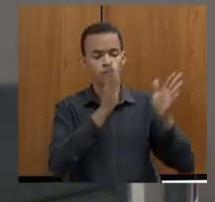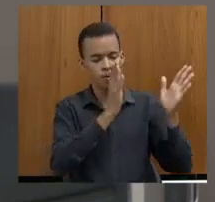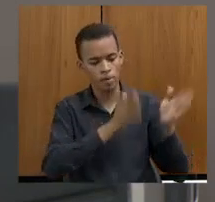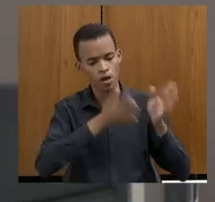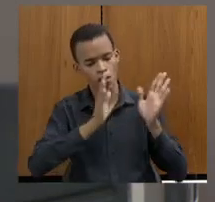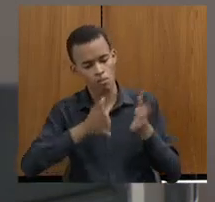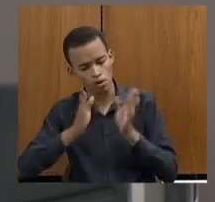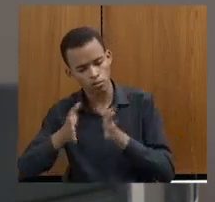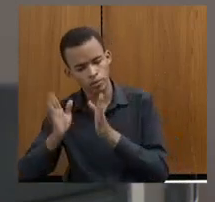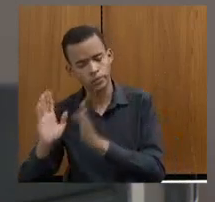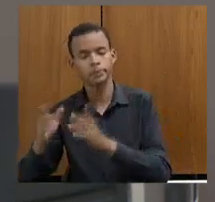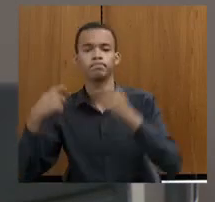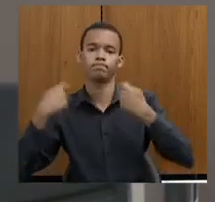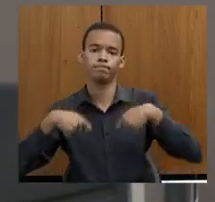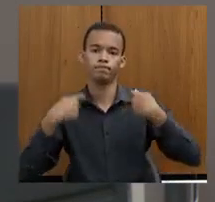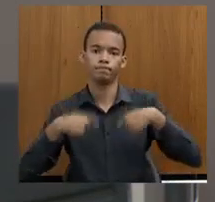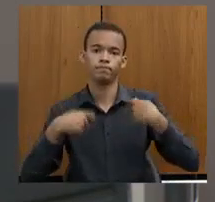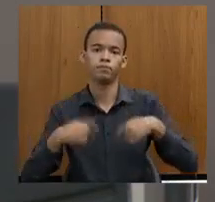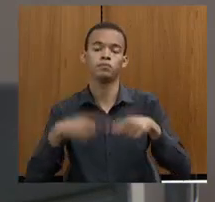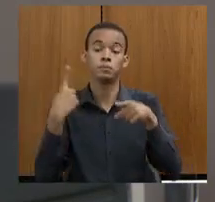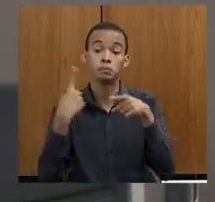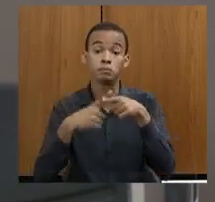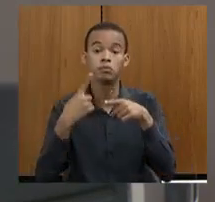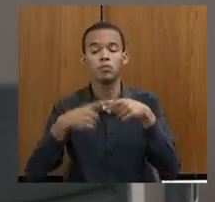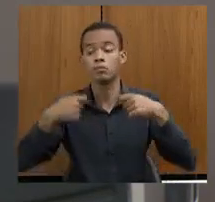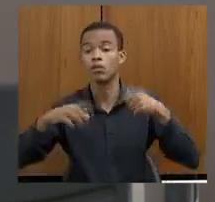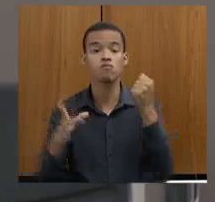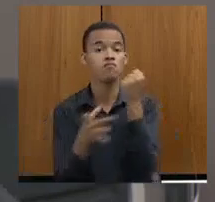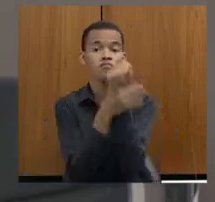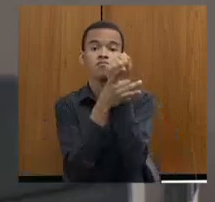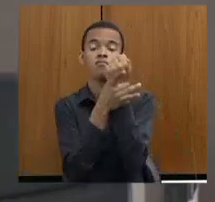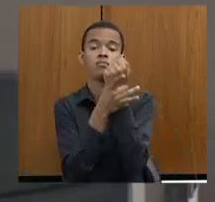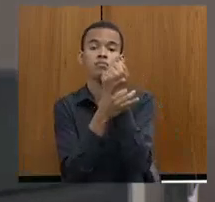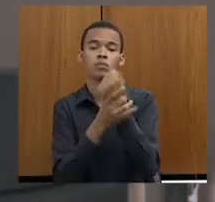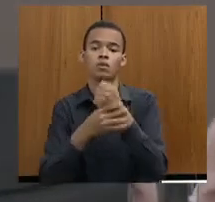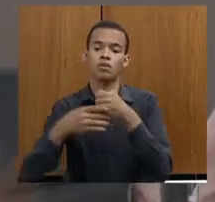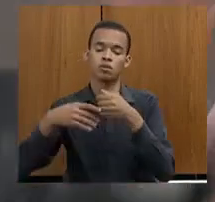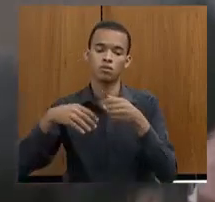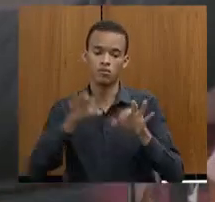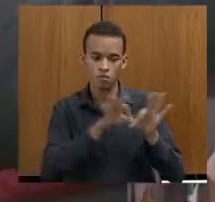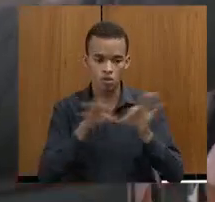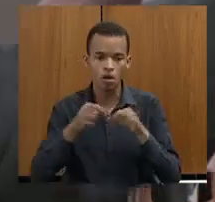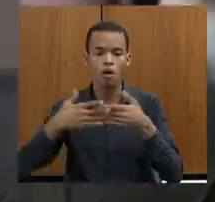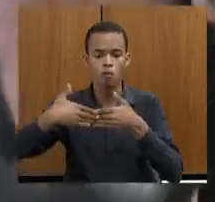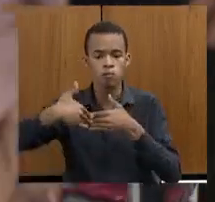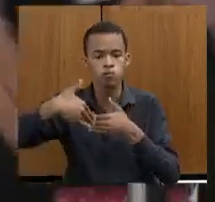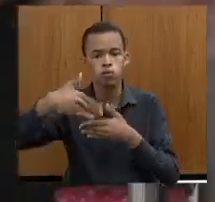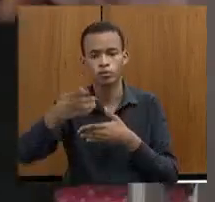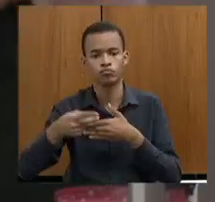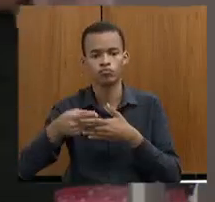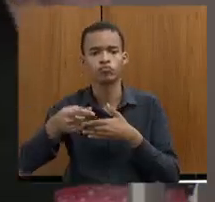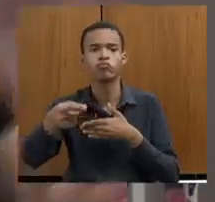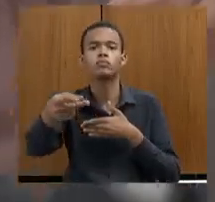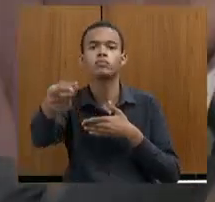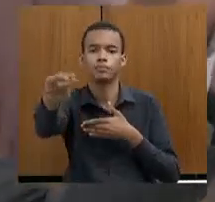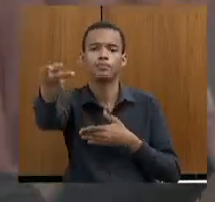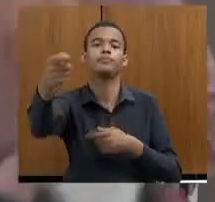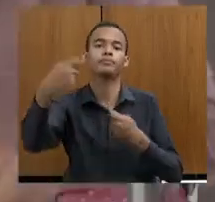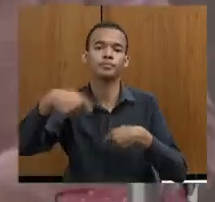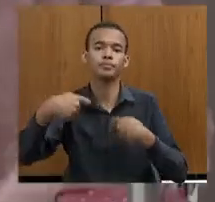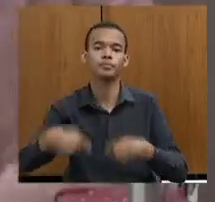estruturada e que não tem a garantia de longo prazo dessa duração Deputado arte bexiga